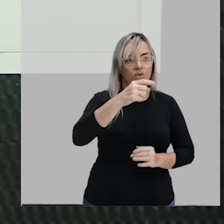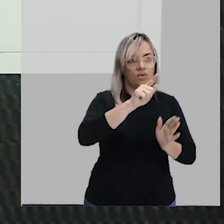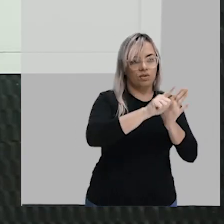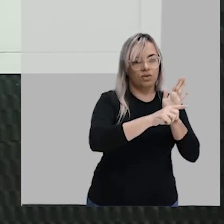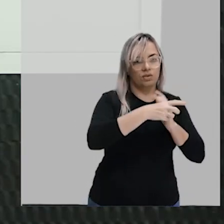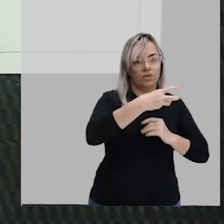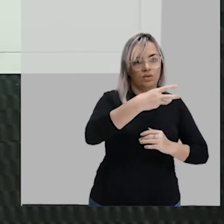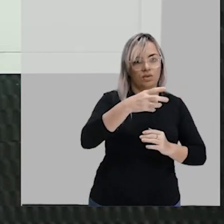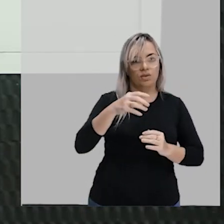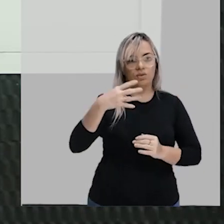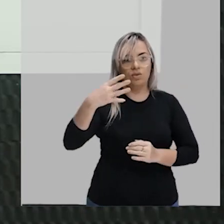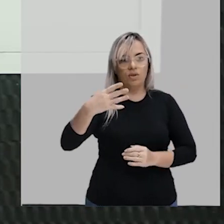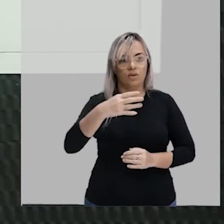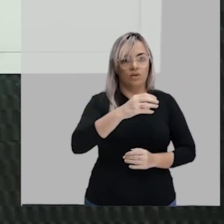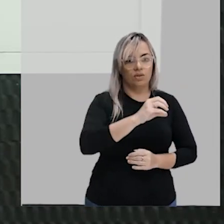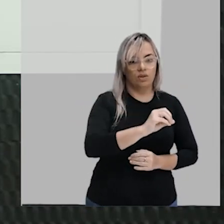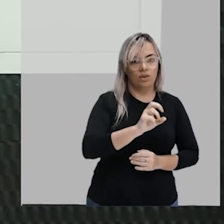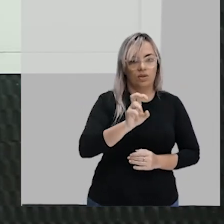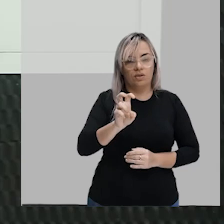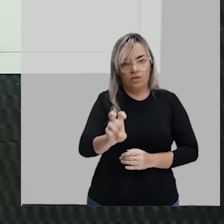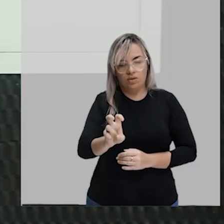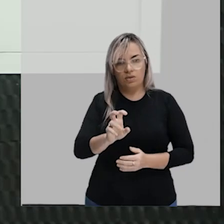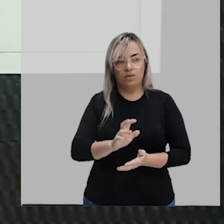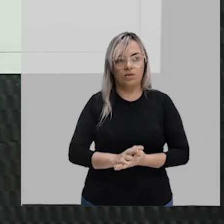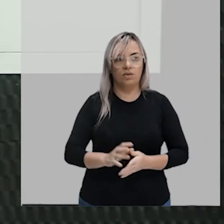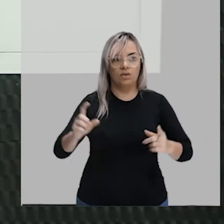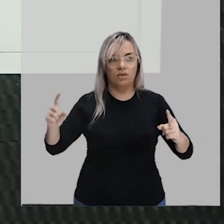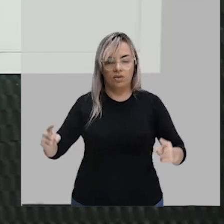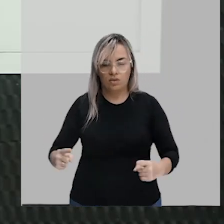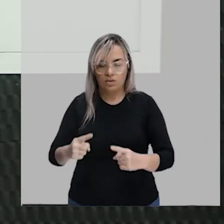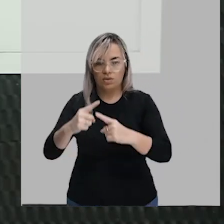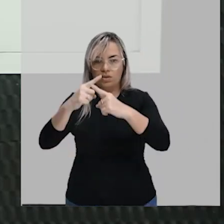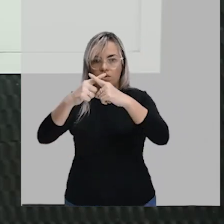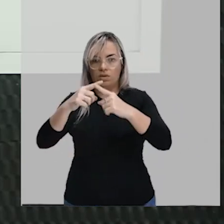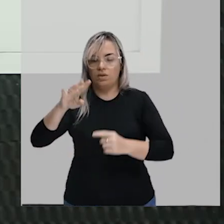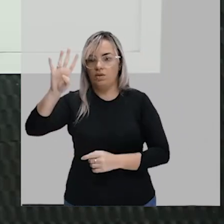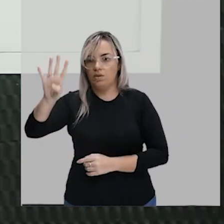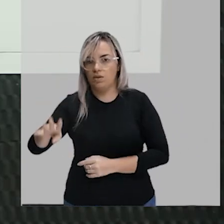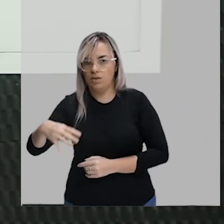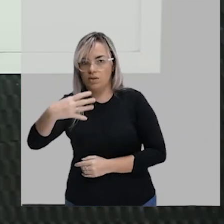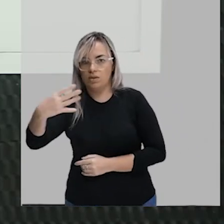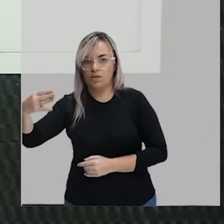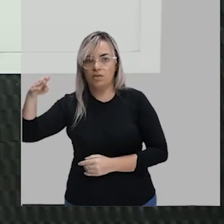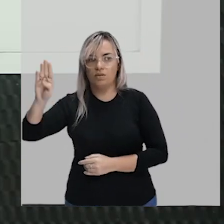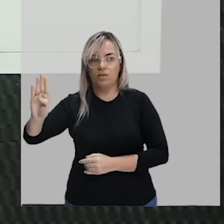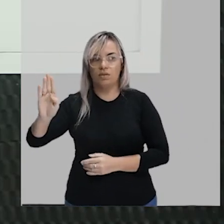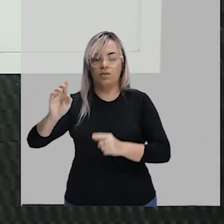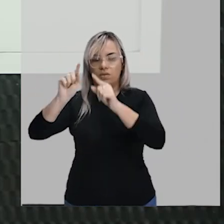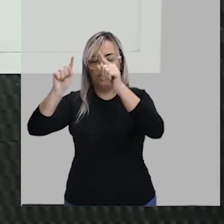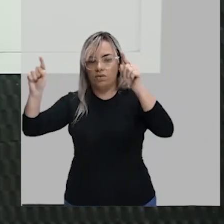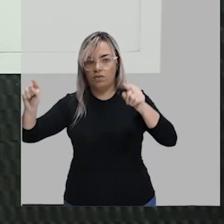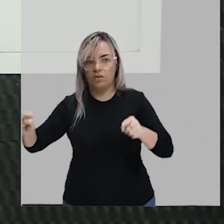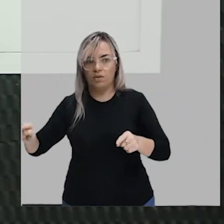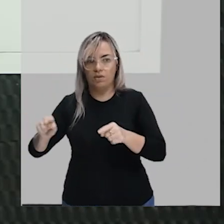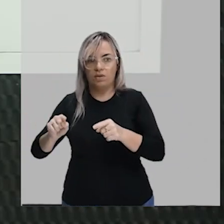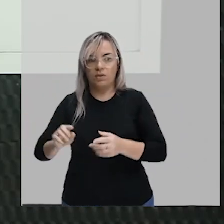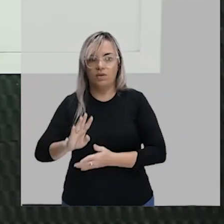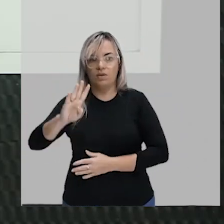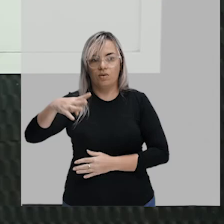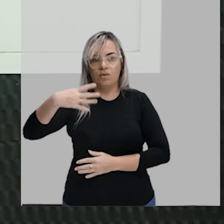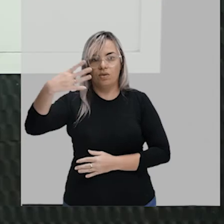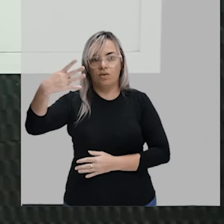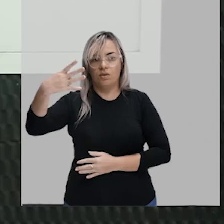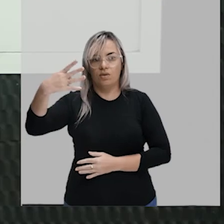5. Essa matriz aqui vai ser multiplicada pela matriz B, formada por